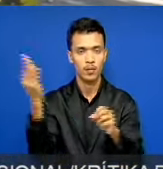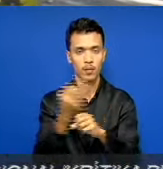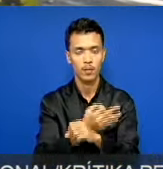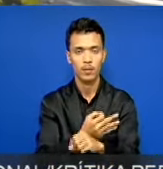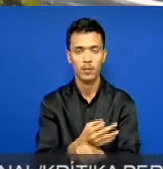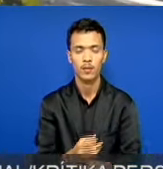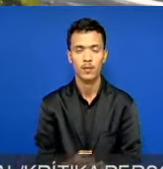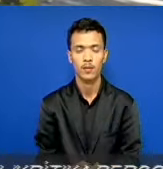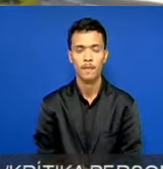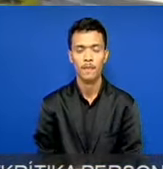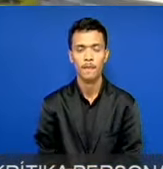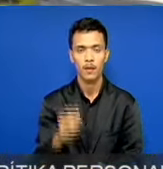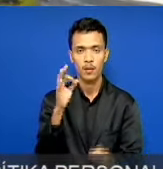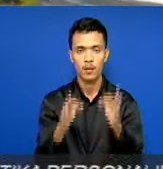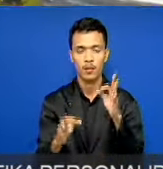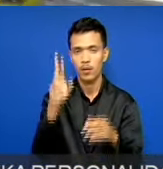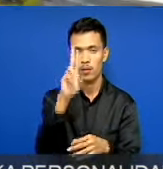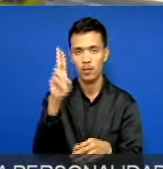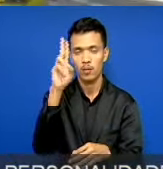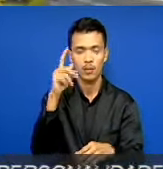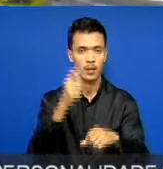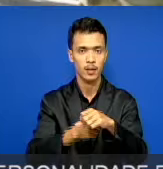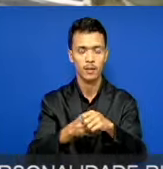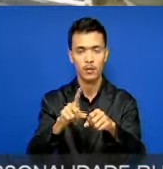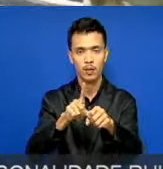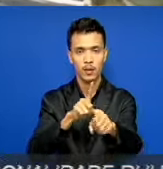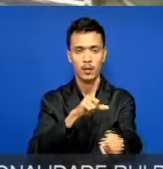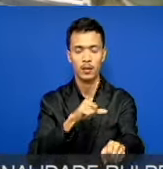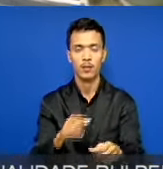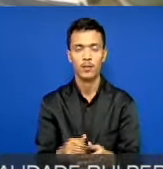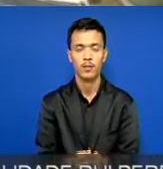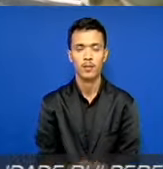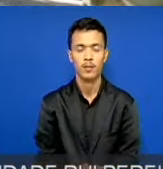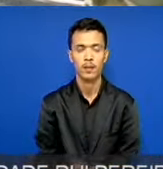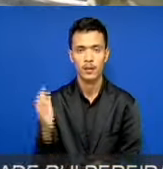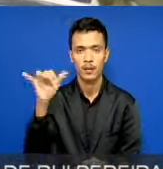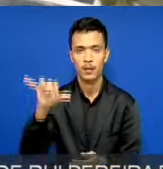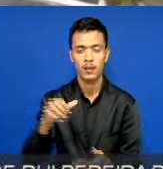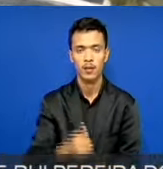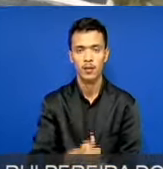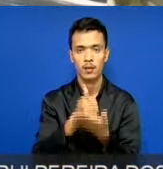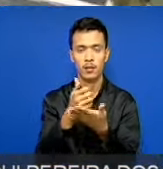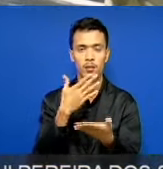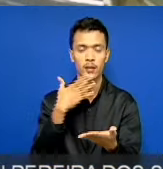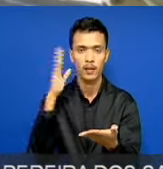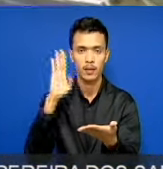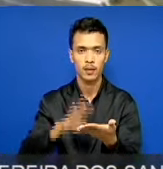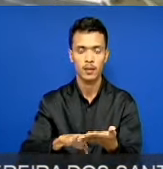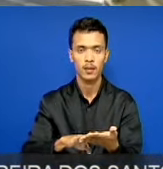han nemo de han tempo de to agora am sira ku ba urus ne sira entrenamento la dia kidamo